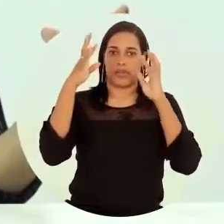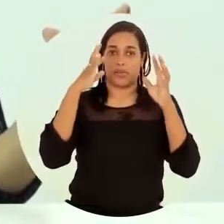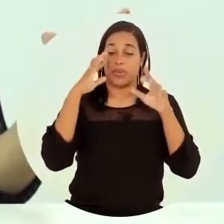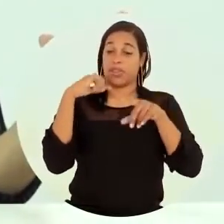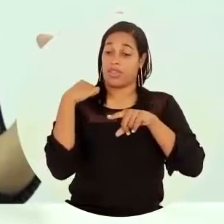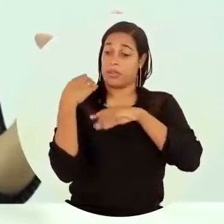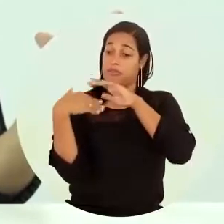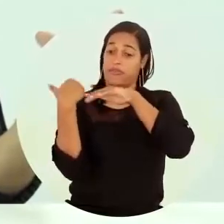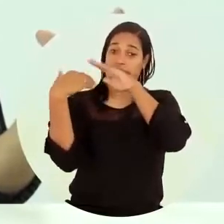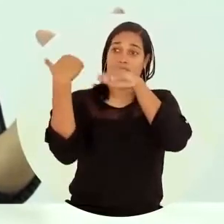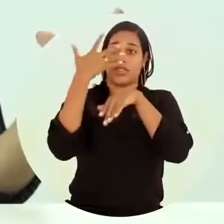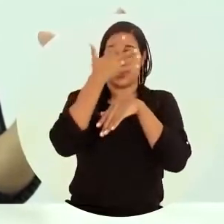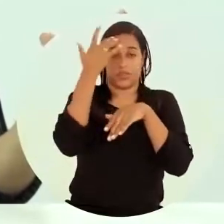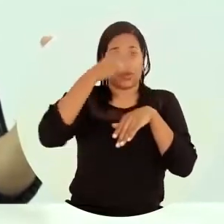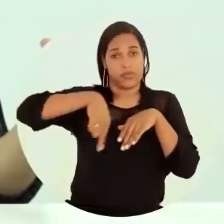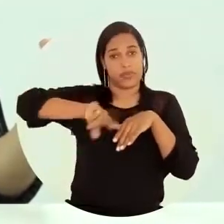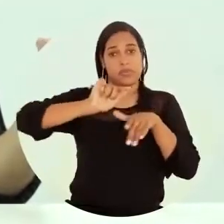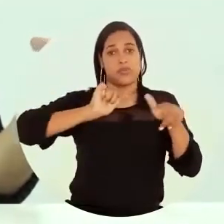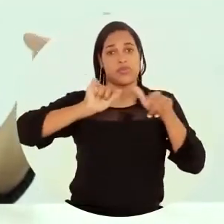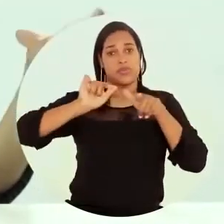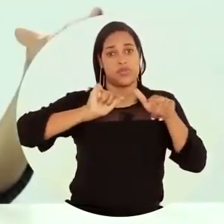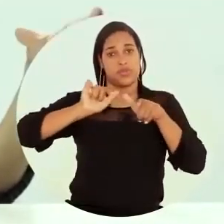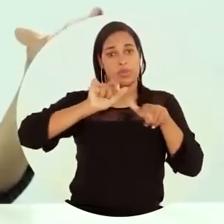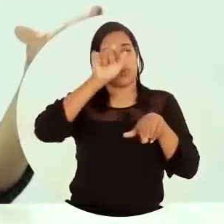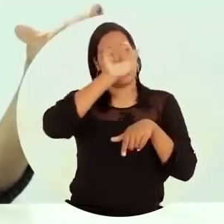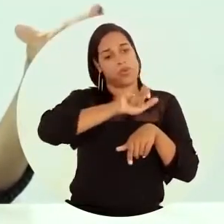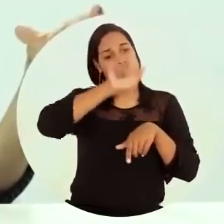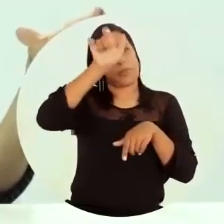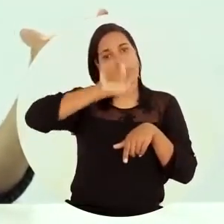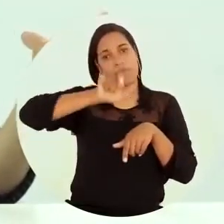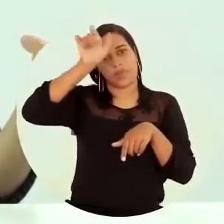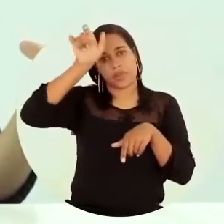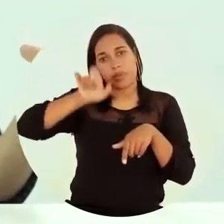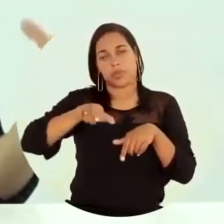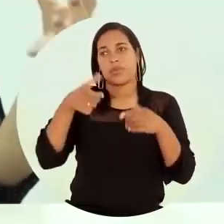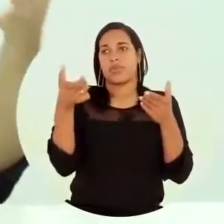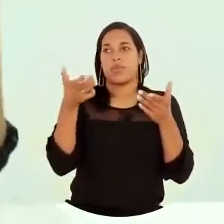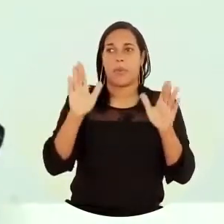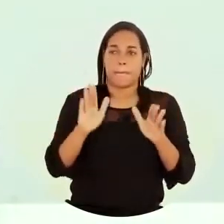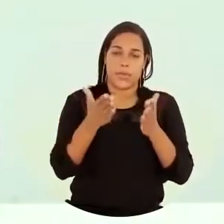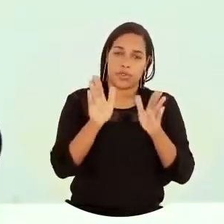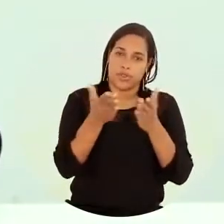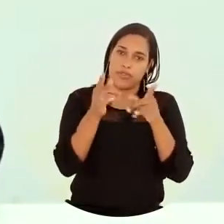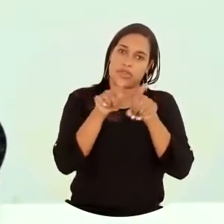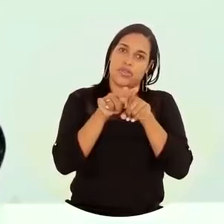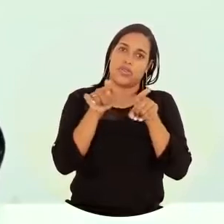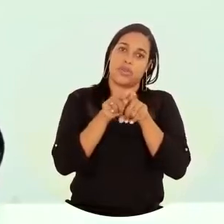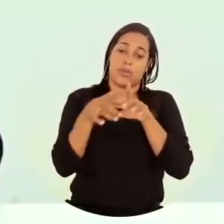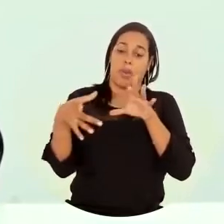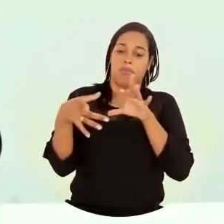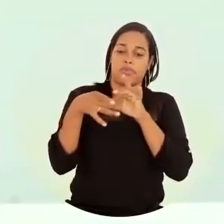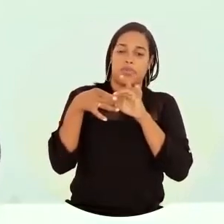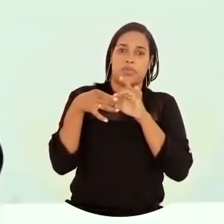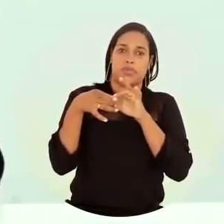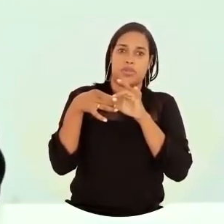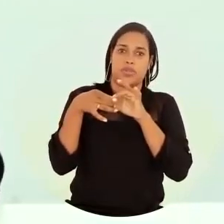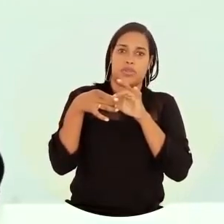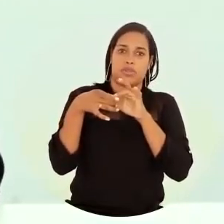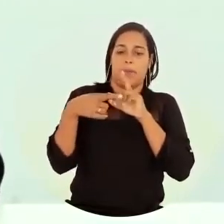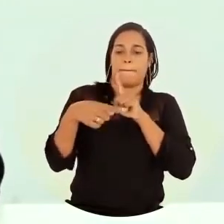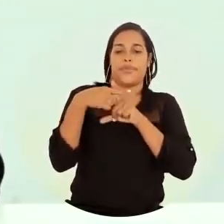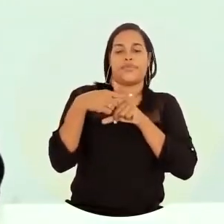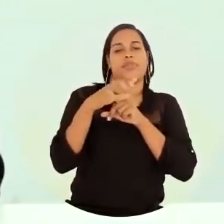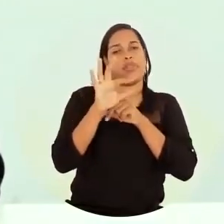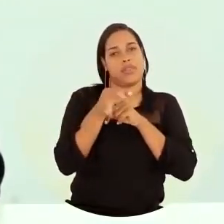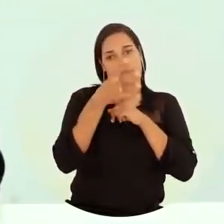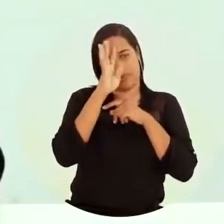vai desenvolver aquelas pessoas trabalhando na parte comportamental, trabalhando na parte motivacional, para unir isso e trazer bons